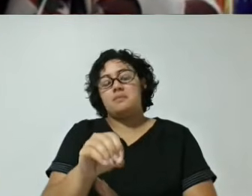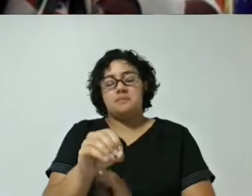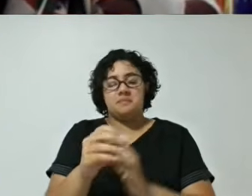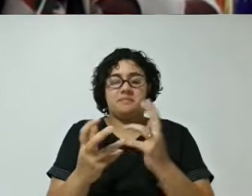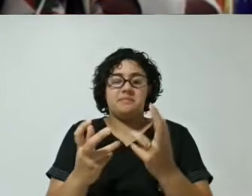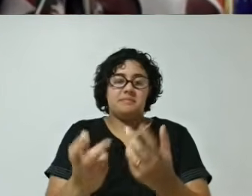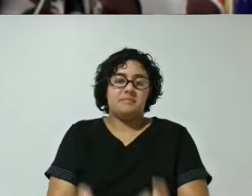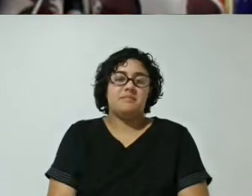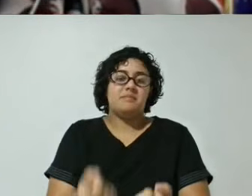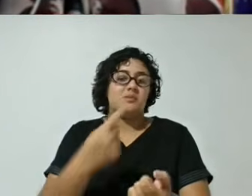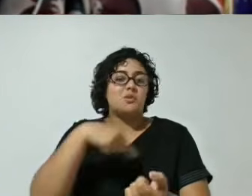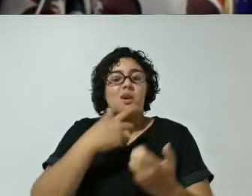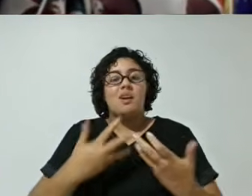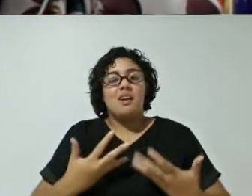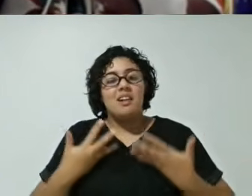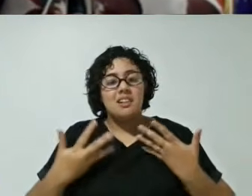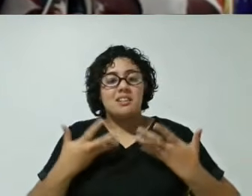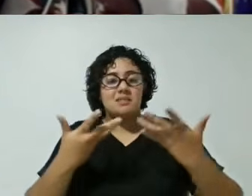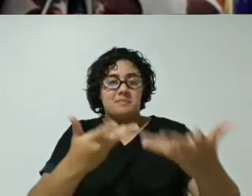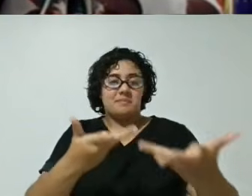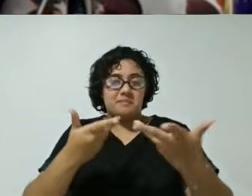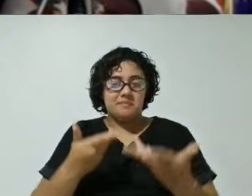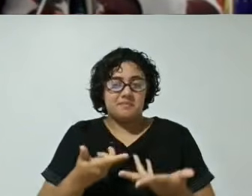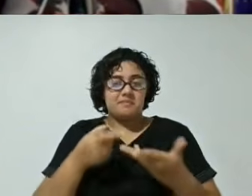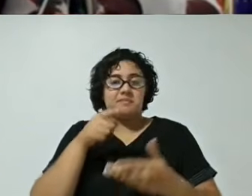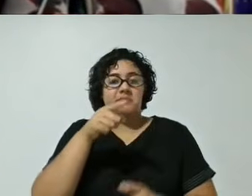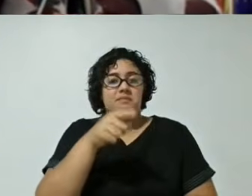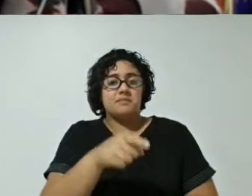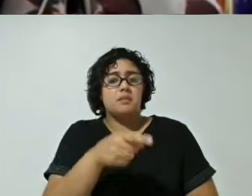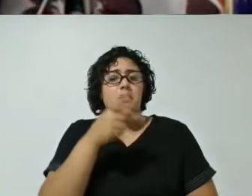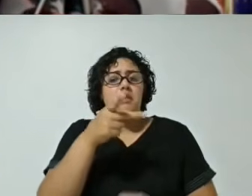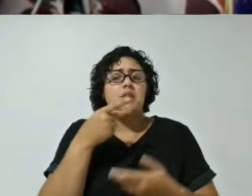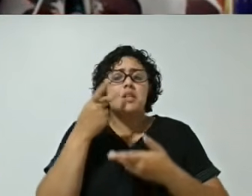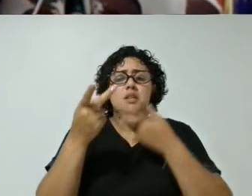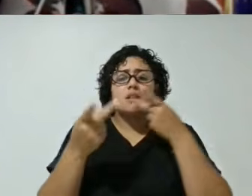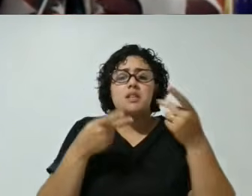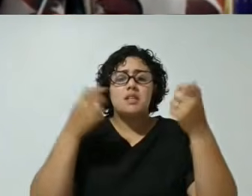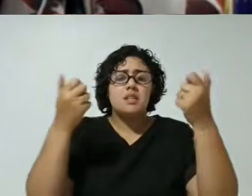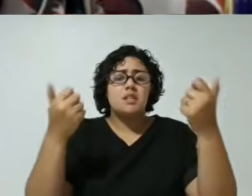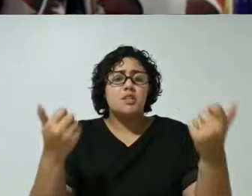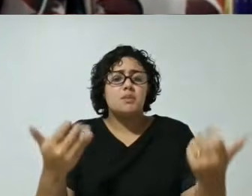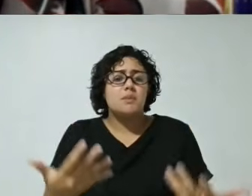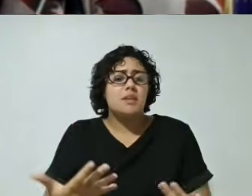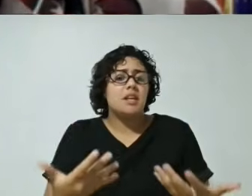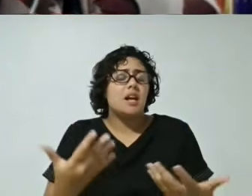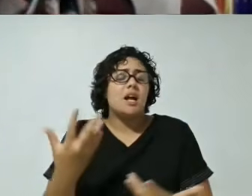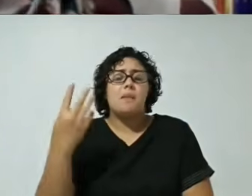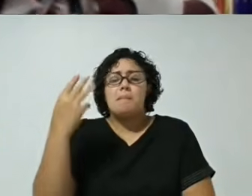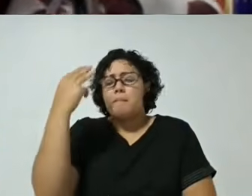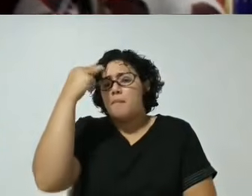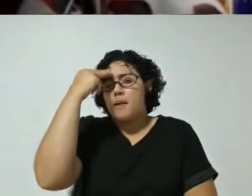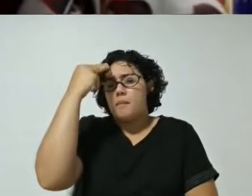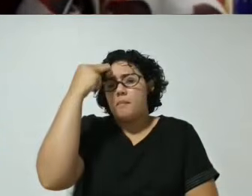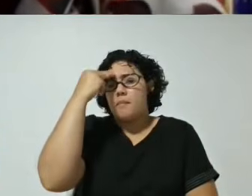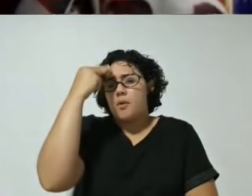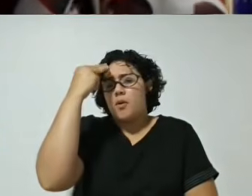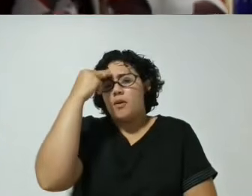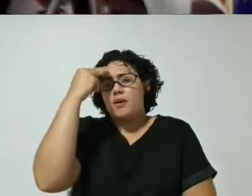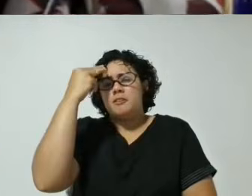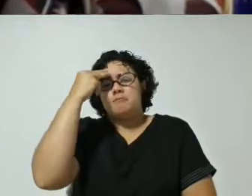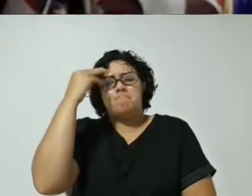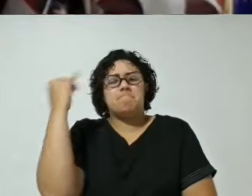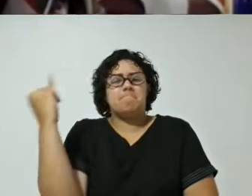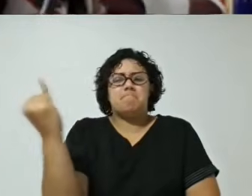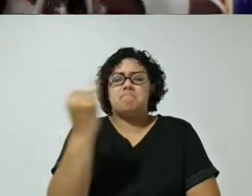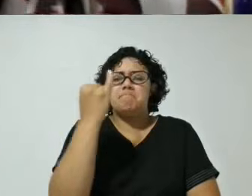nesse espaço para você contar um pouquinho para nós dessa memória tão significativa,